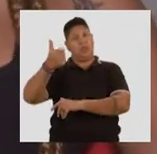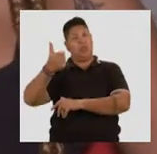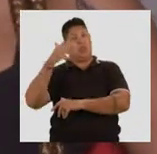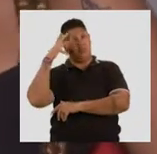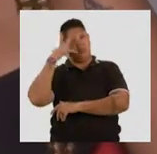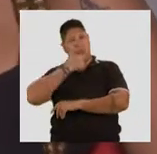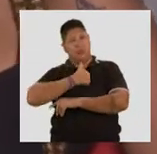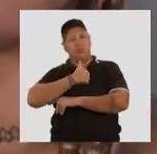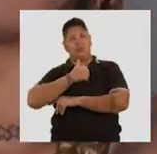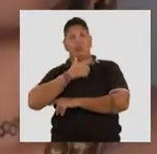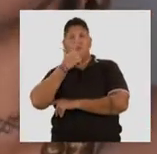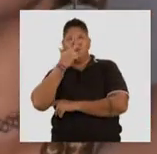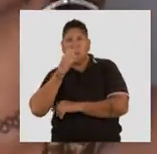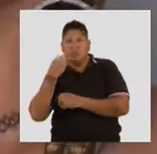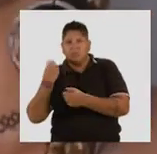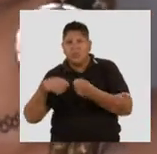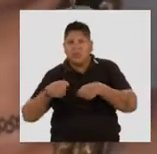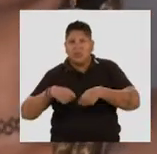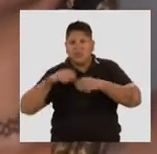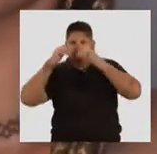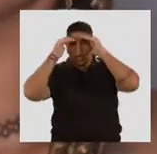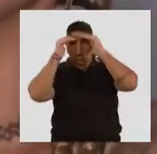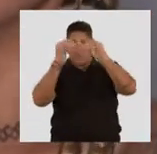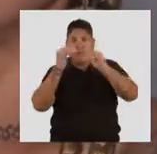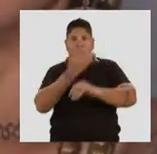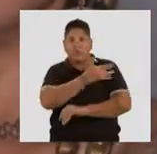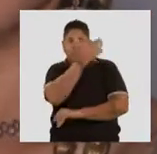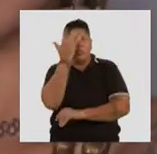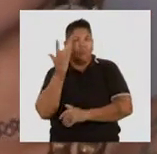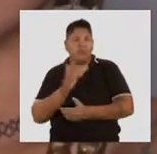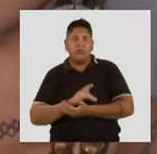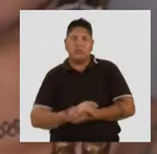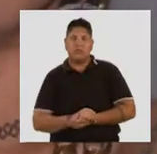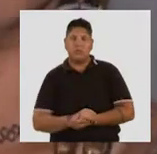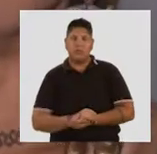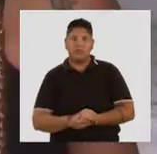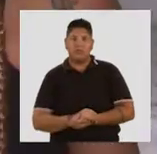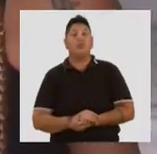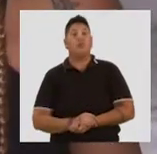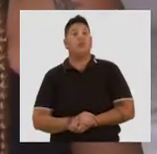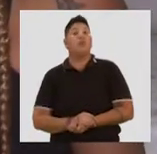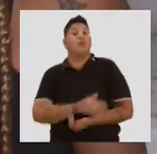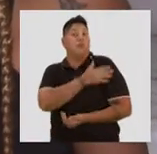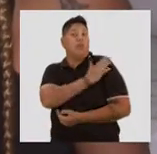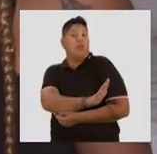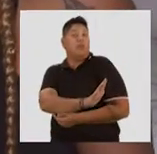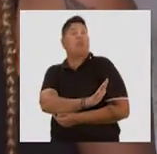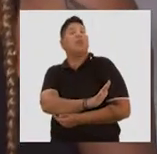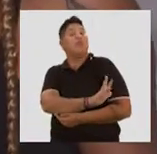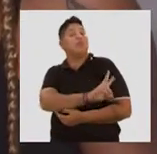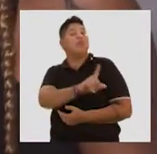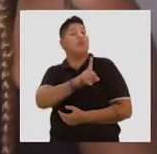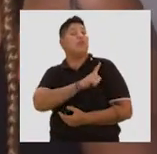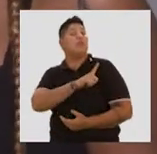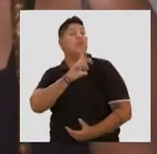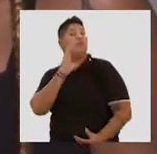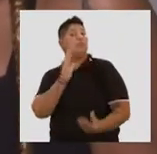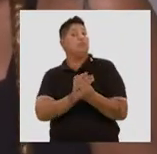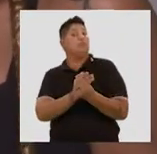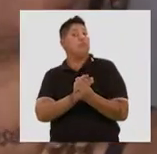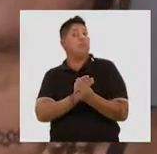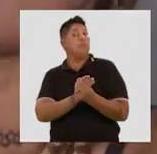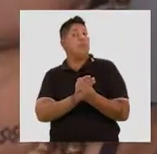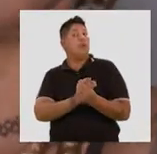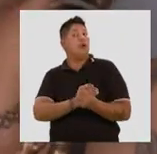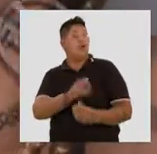agora seu cabelo ficou melhor. Eu acho que a gente tem que respeitar as pessoas da forma que elas são. O preconceito chegou a pesar no bolso,